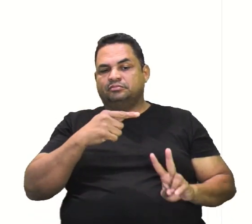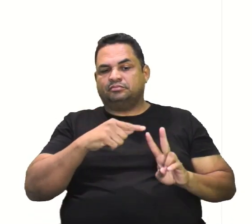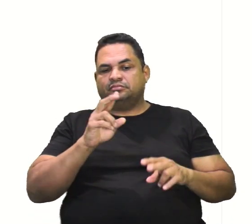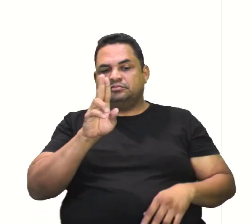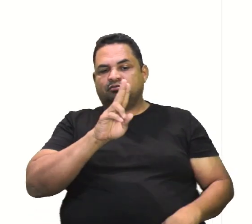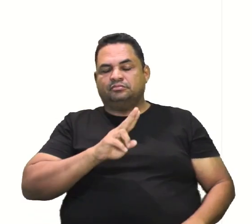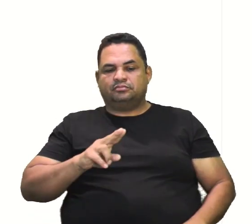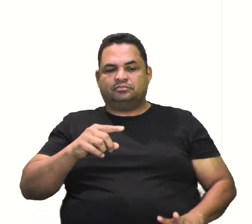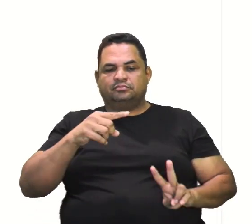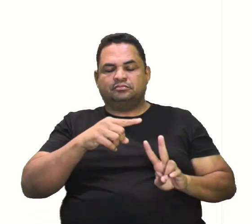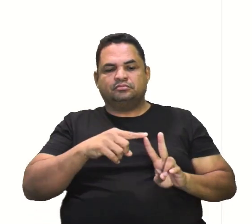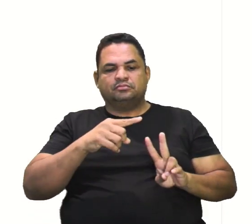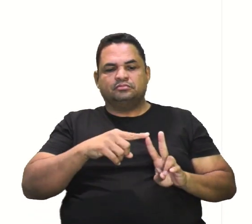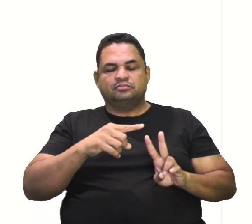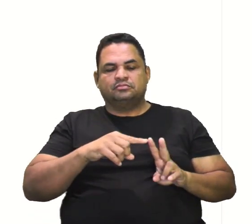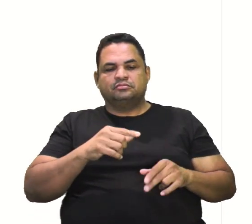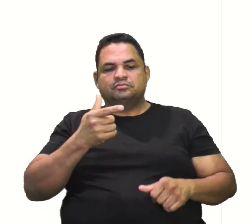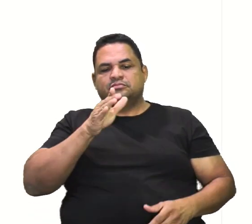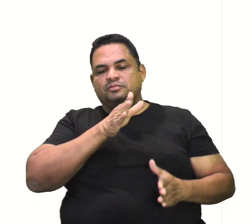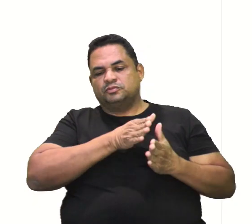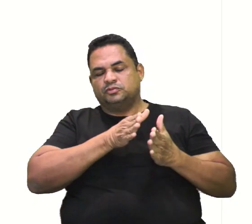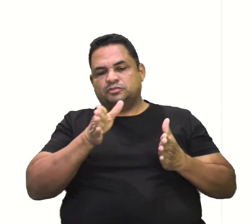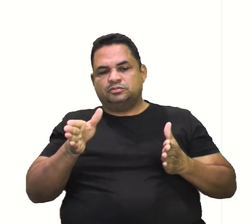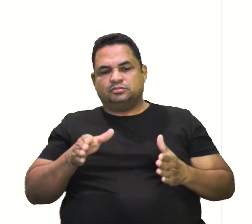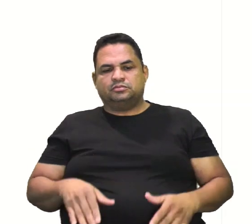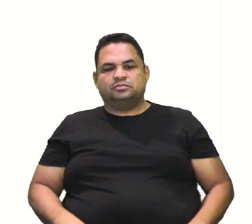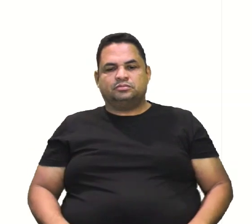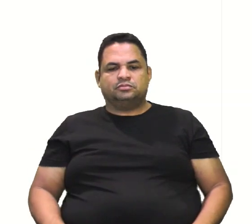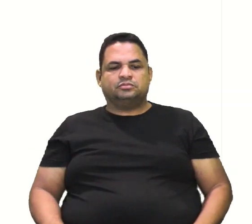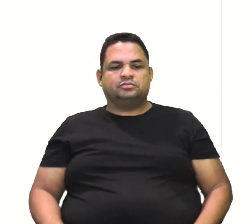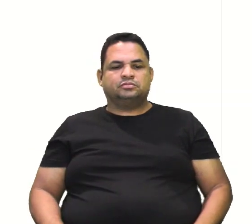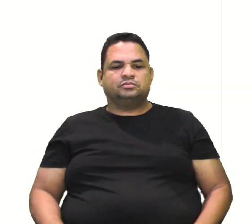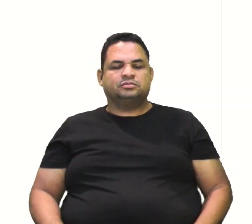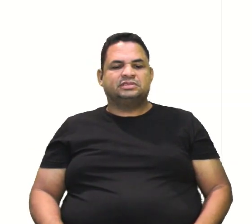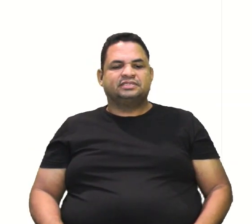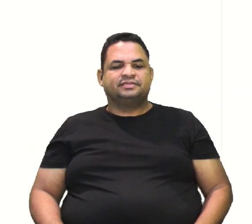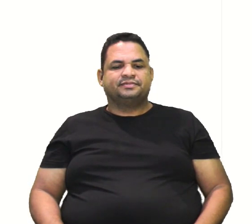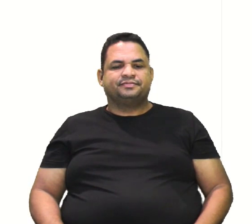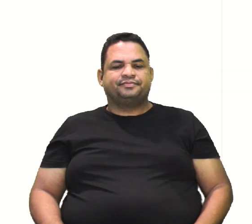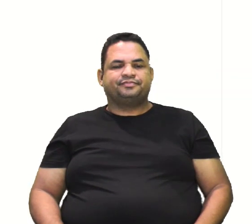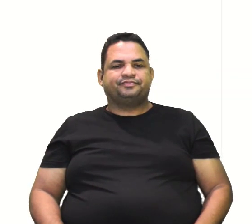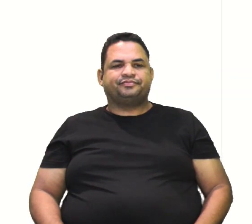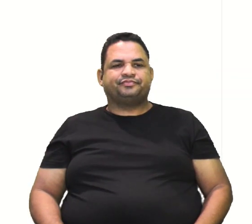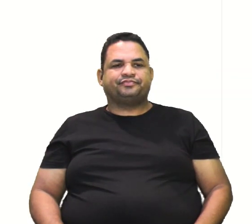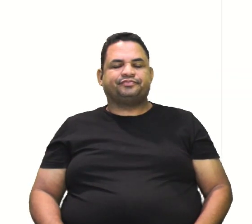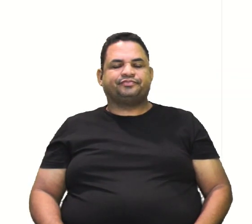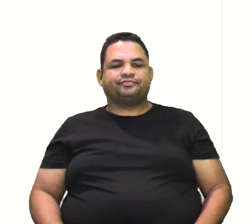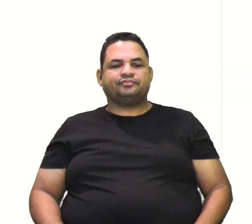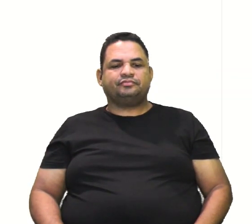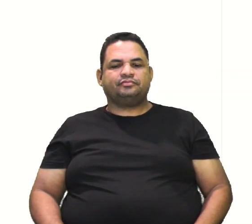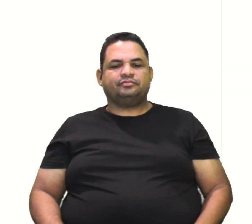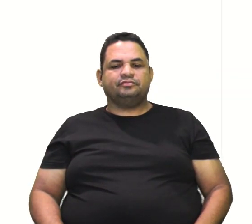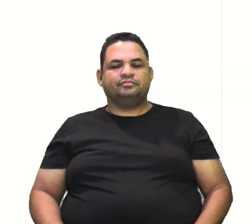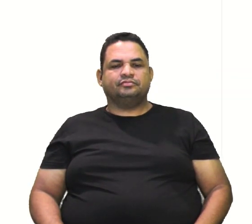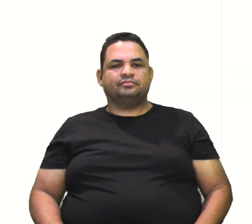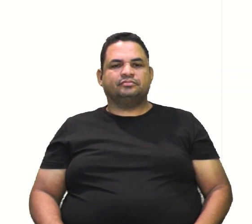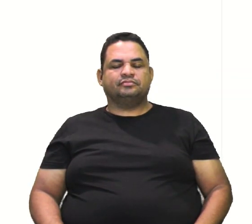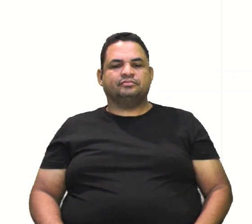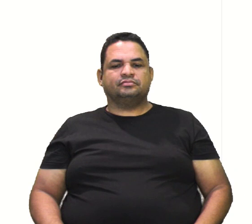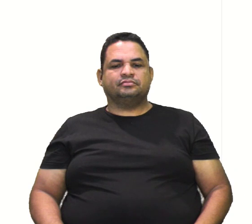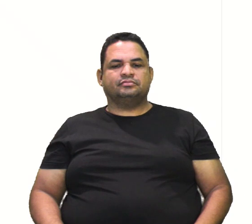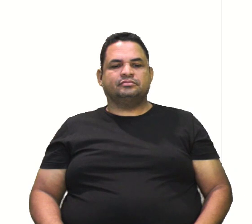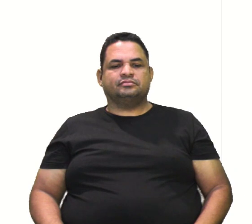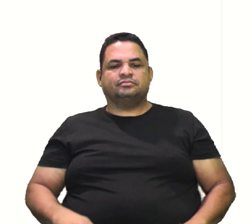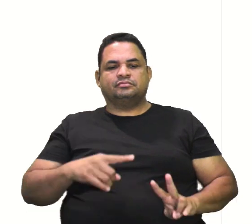gente aplicou a raiz no outro membro. Então, y de A mais 16 é igual a raiz de